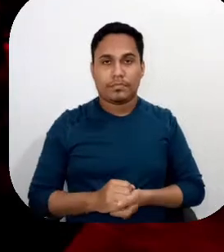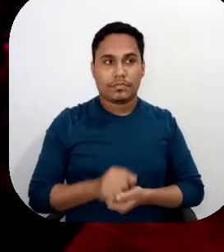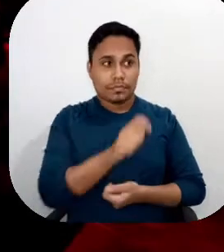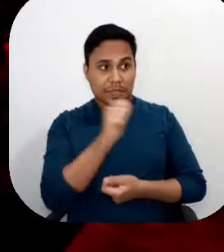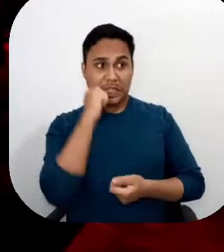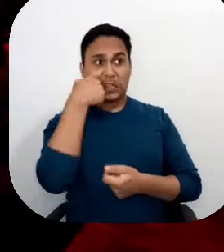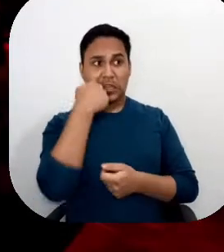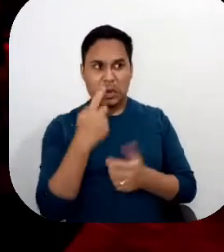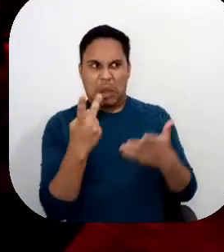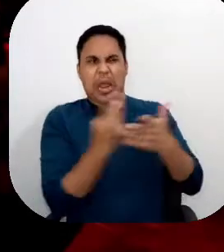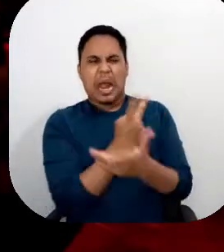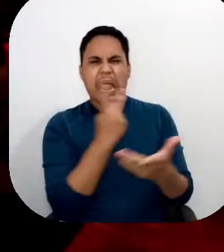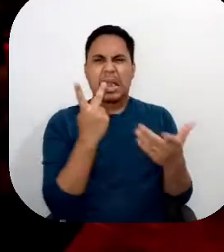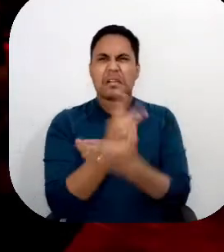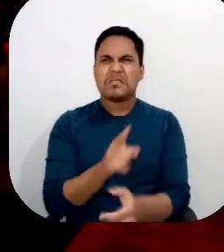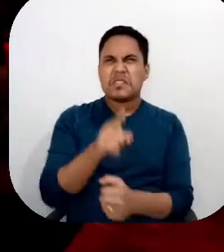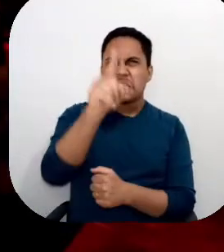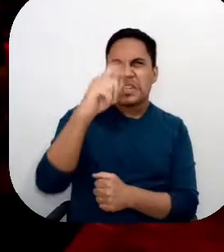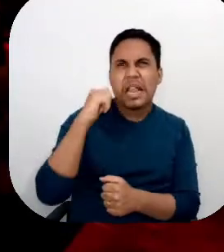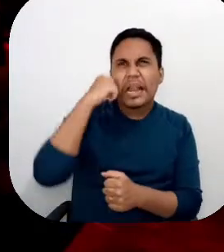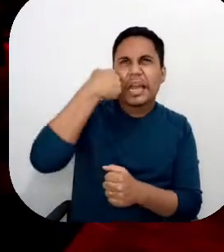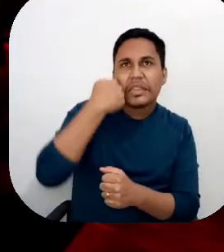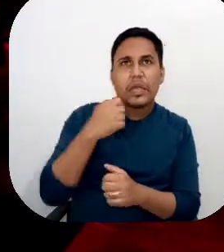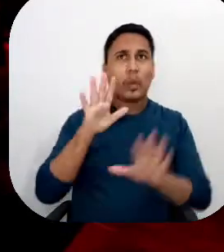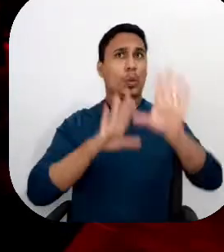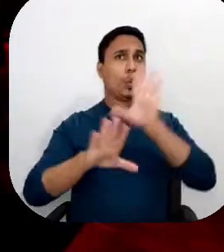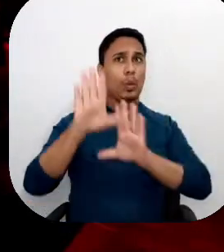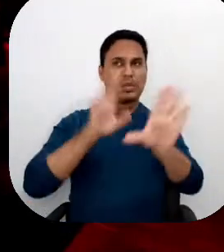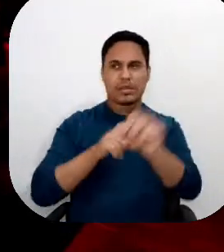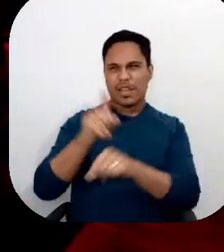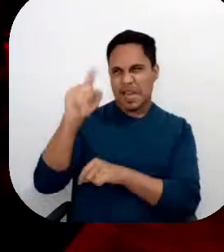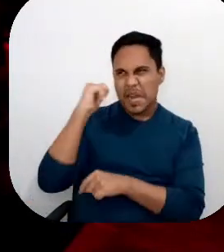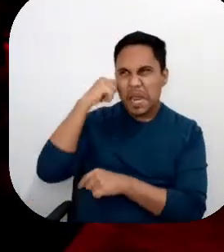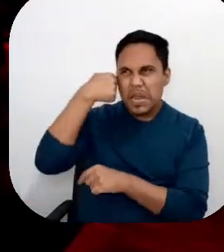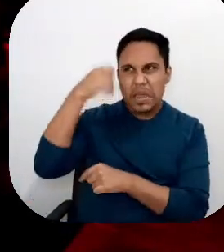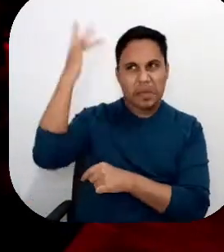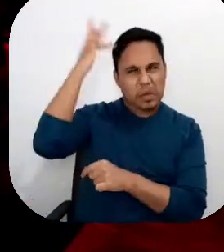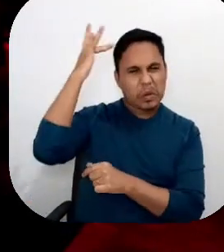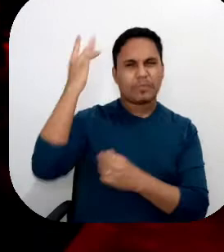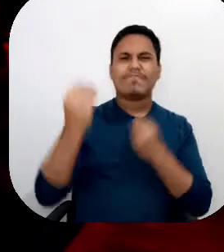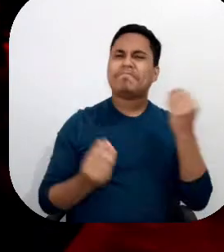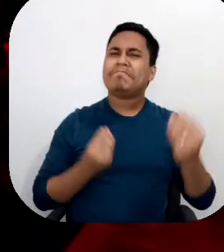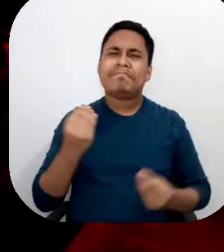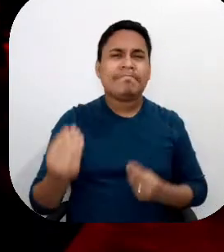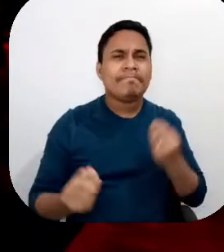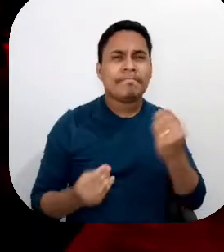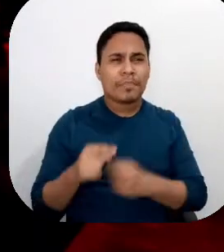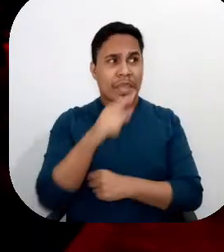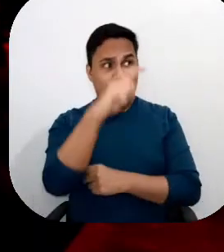um. Suspeito, suspeito, suspeito.